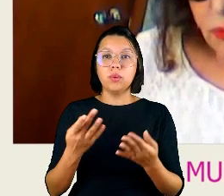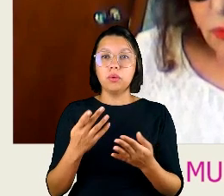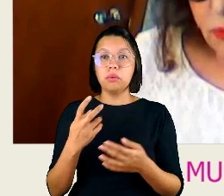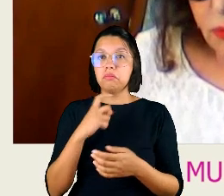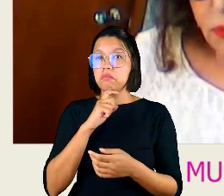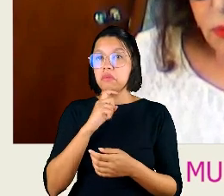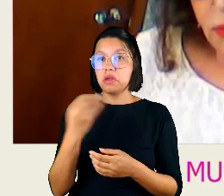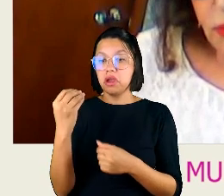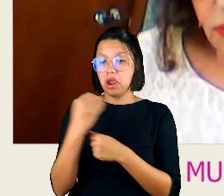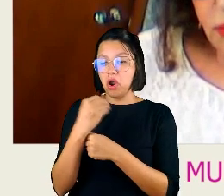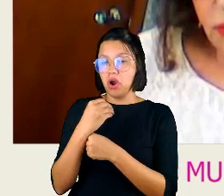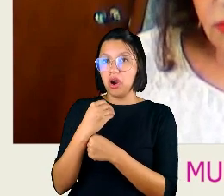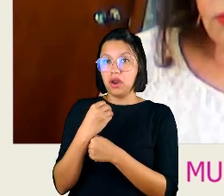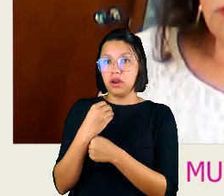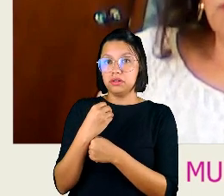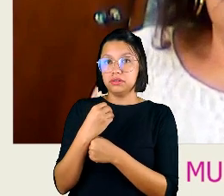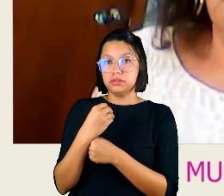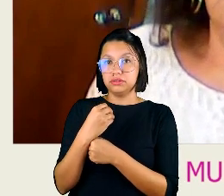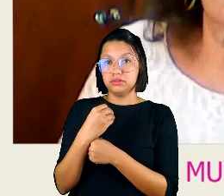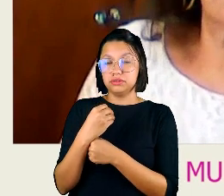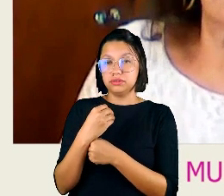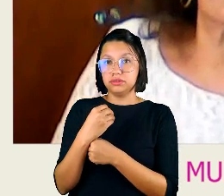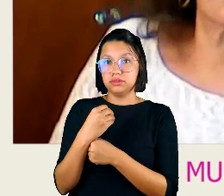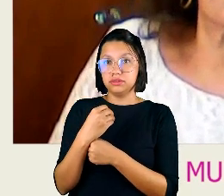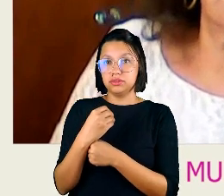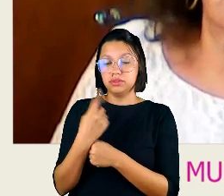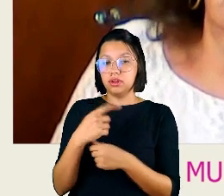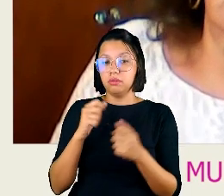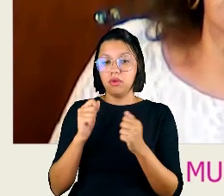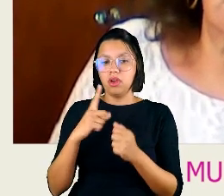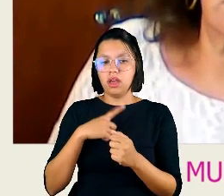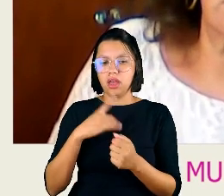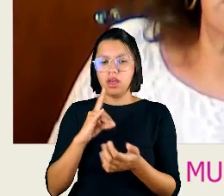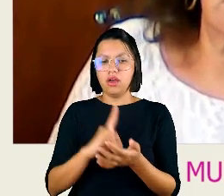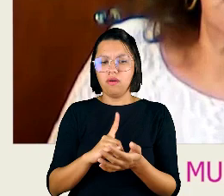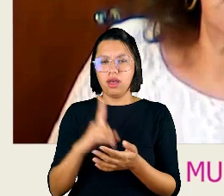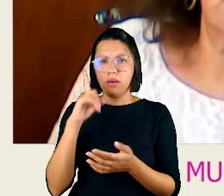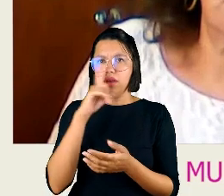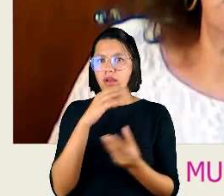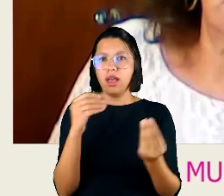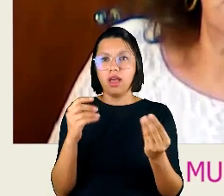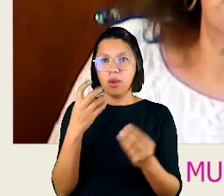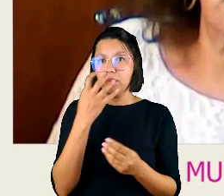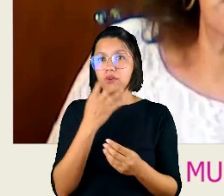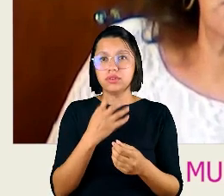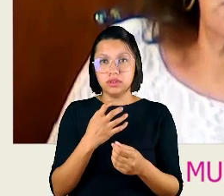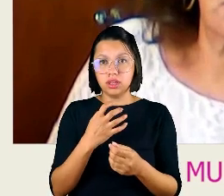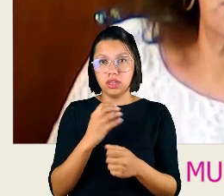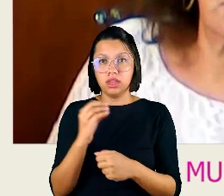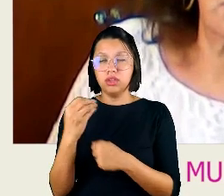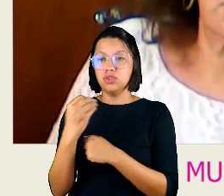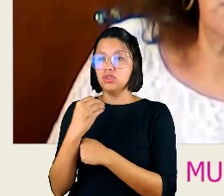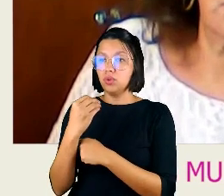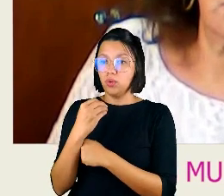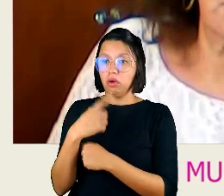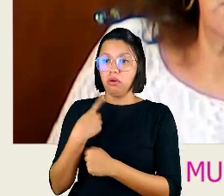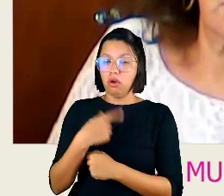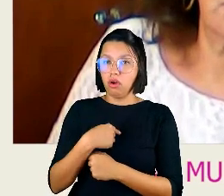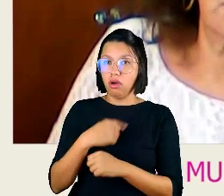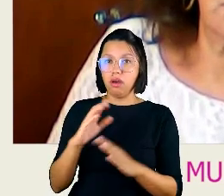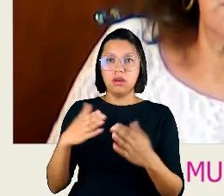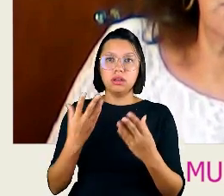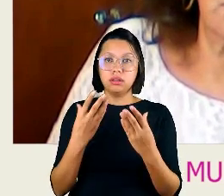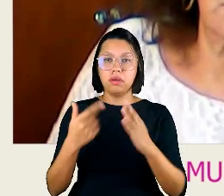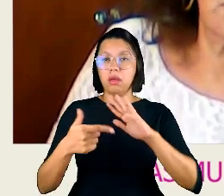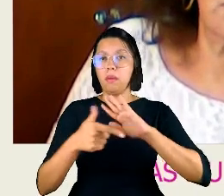a gente pode ter, de fato, uma dificuldade muito séria, né, de cuidar de nós mesmas. Então, todos esses papéis, essa